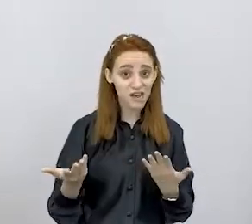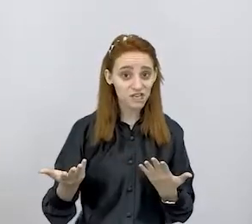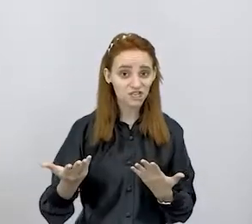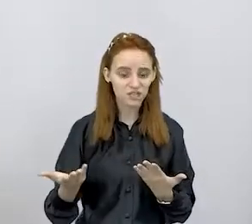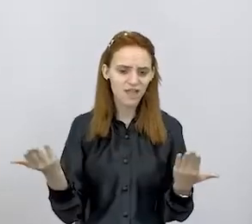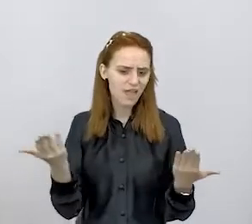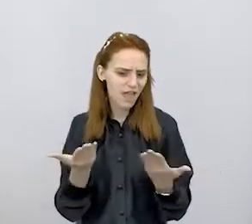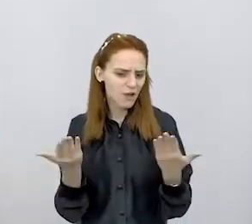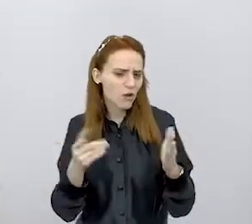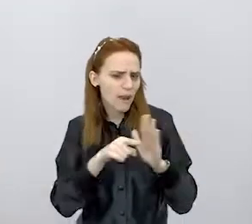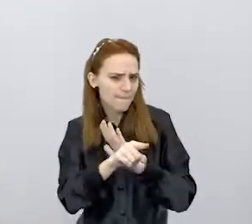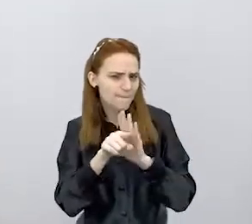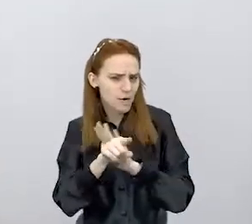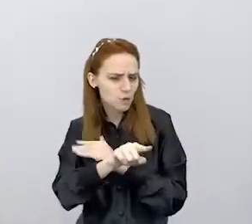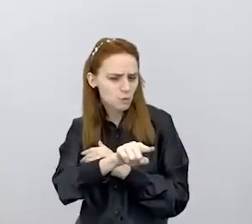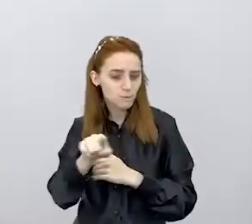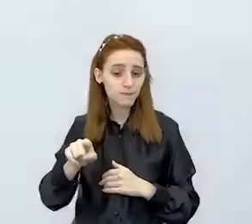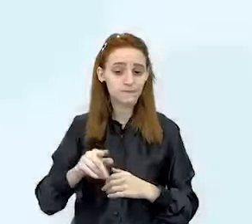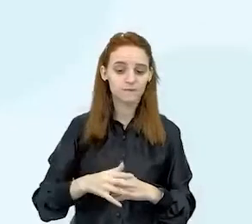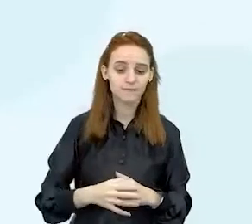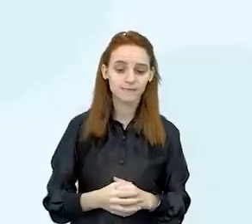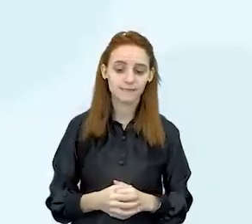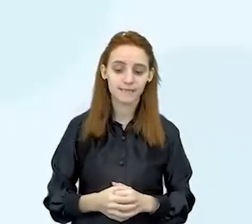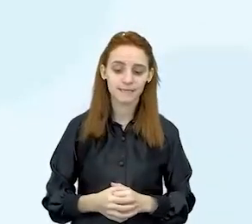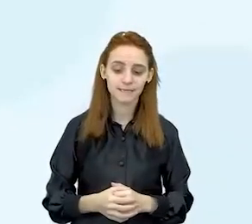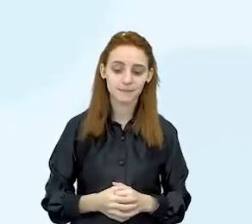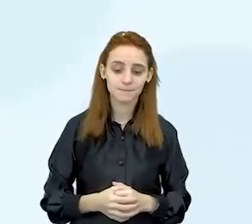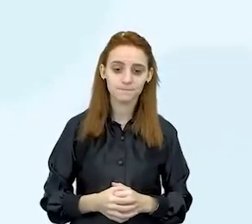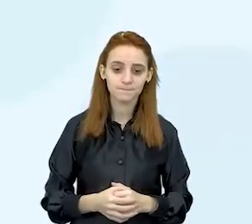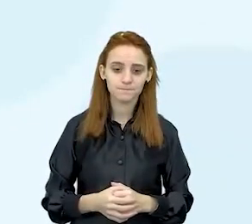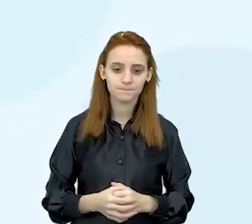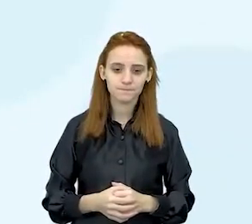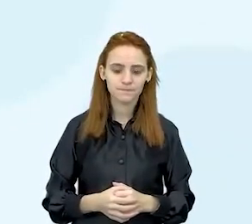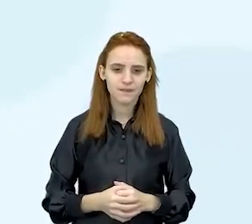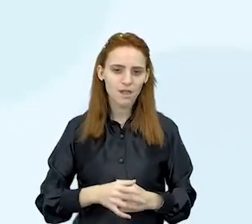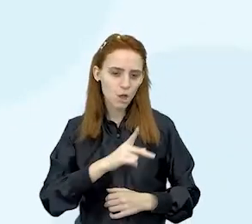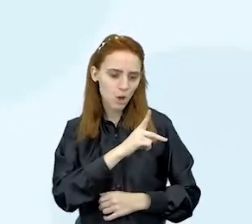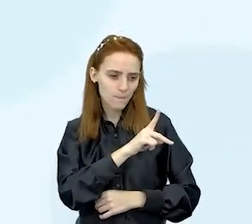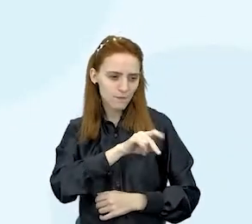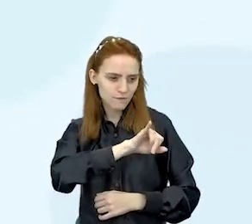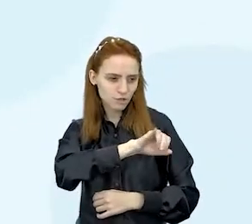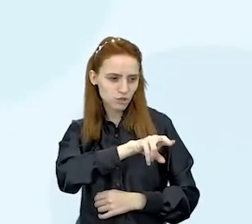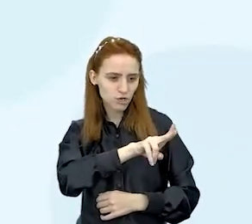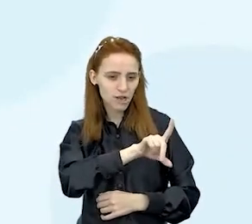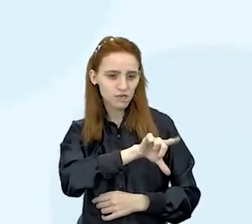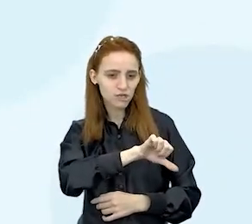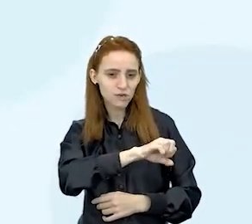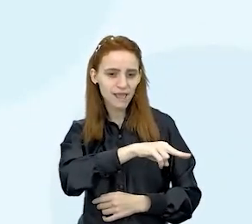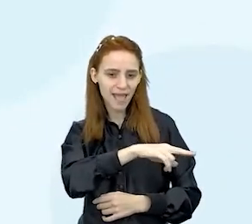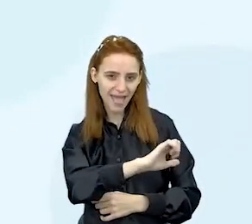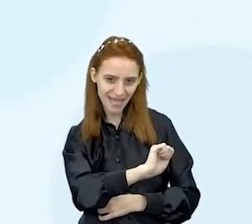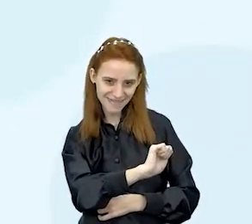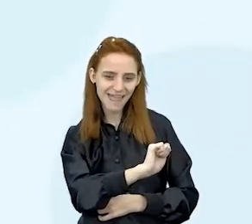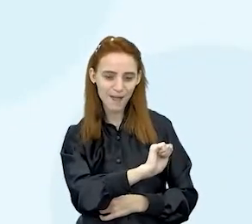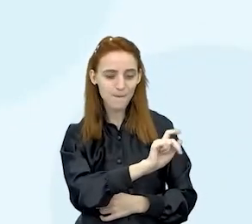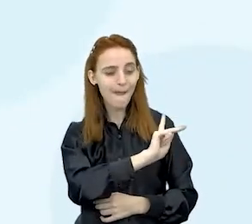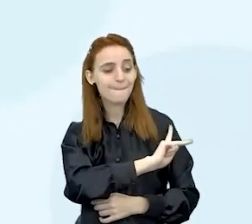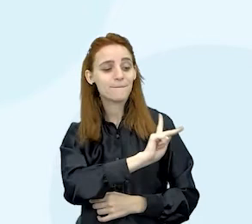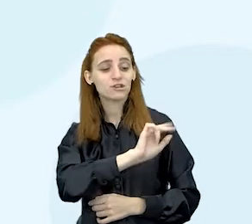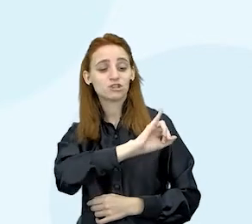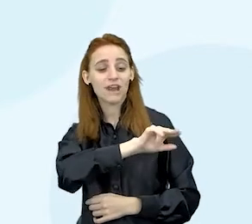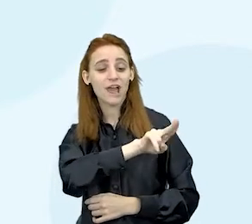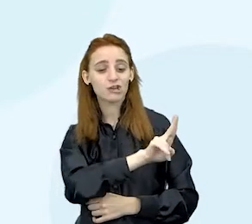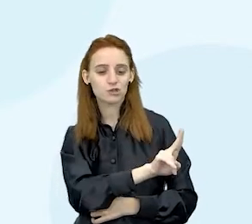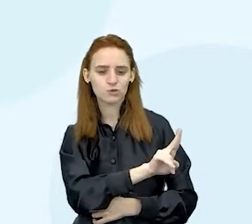e para a professora Juliana, que está aqui do meu lado. Professora Juliana, vou até tratar com carinho. Proju. Por que é